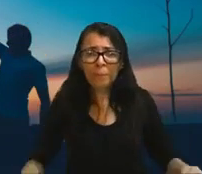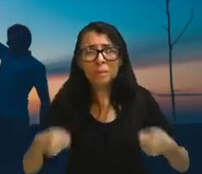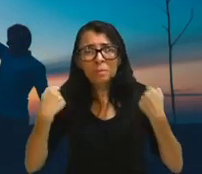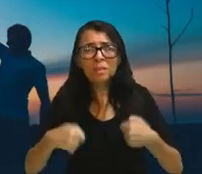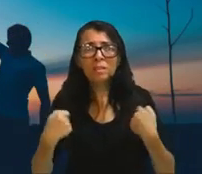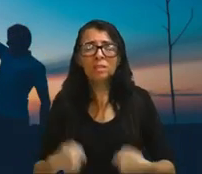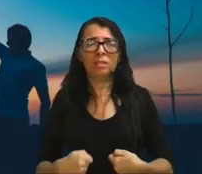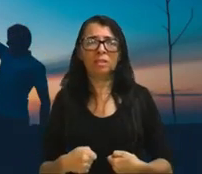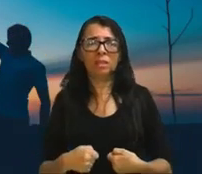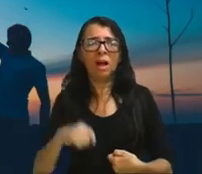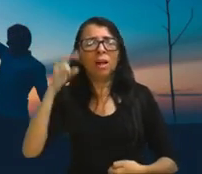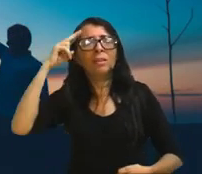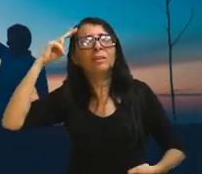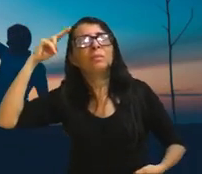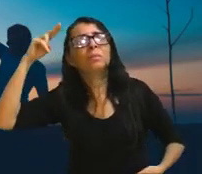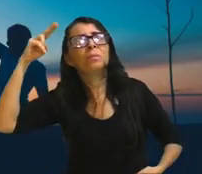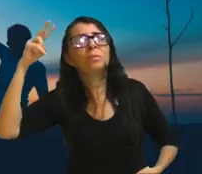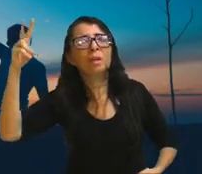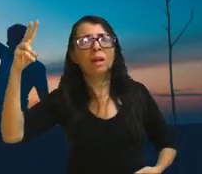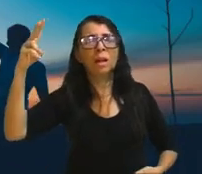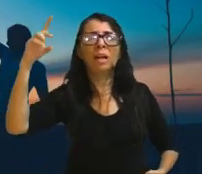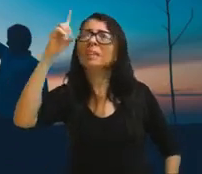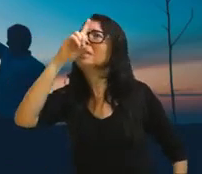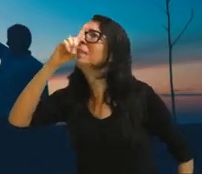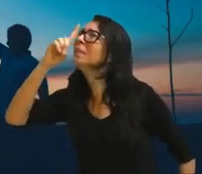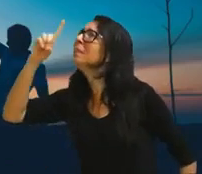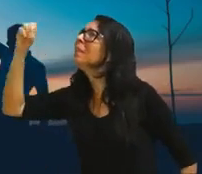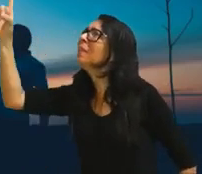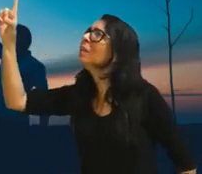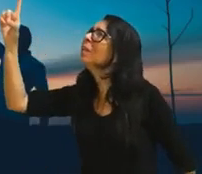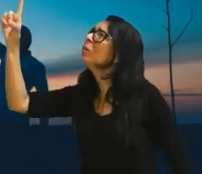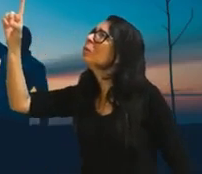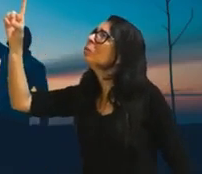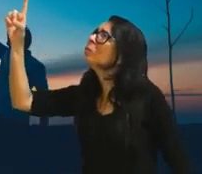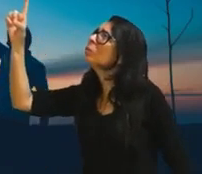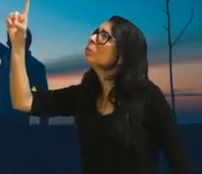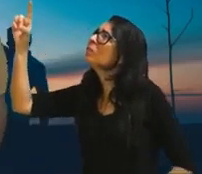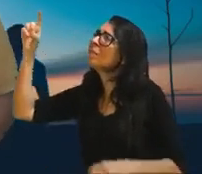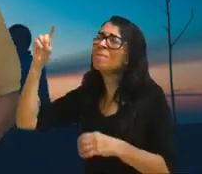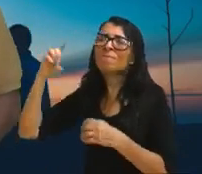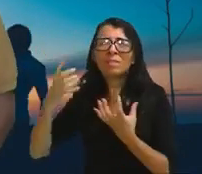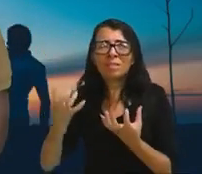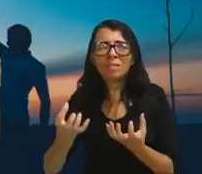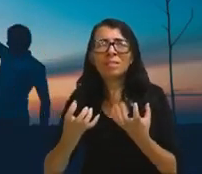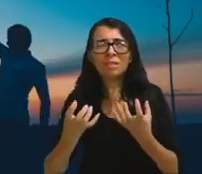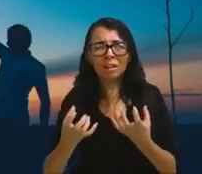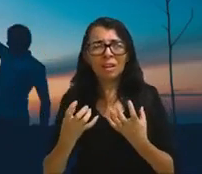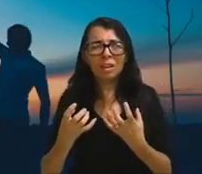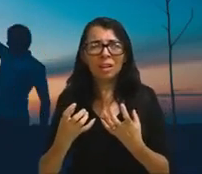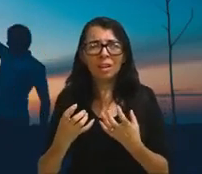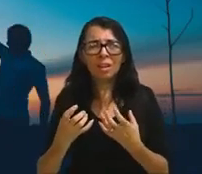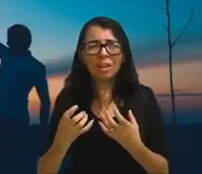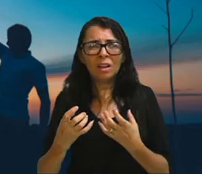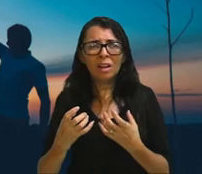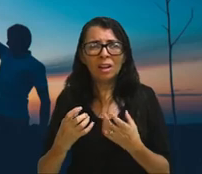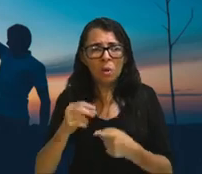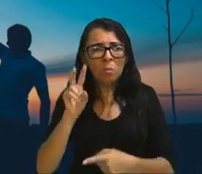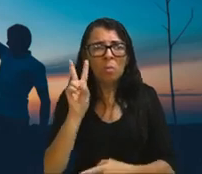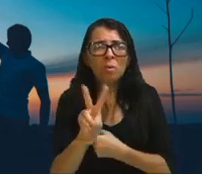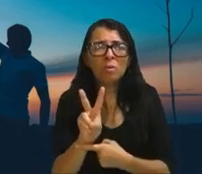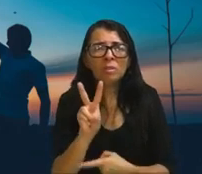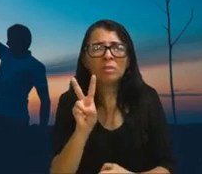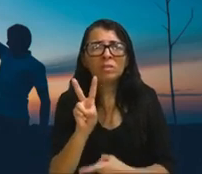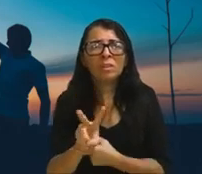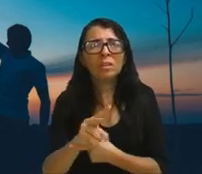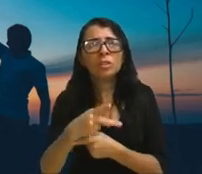acordo. Busque Deus, se refugie em Deus, é porque é dele que vem tudo isso que eu acabei de falar agora. É do Senhor